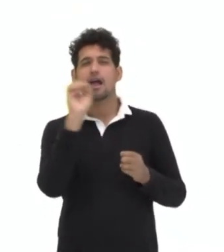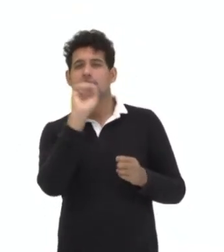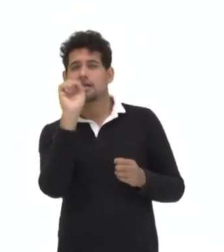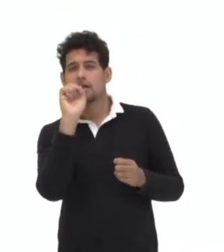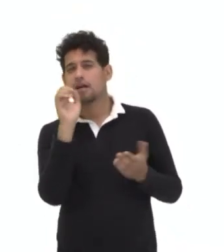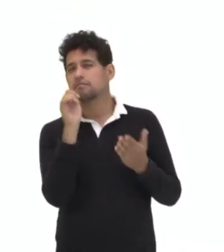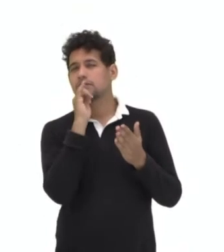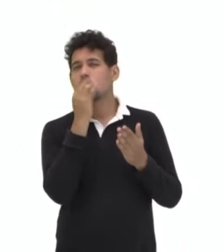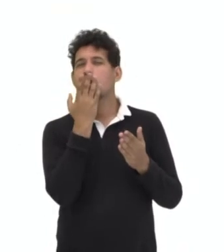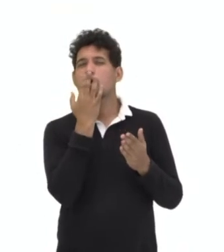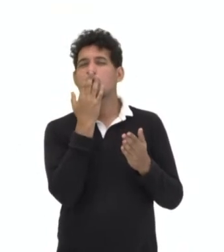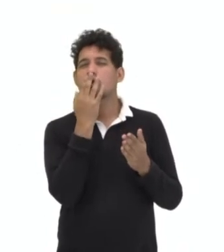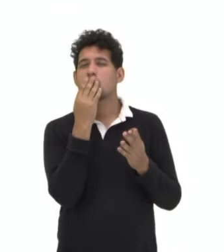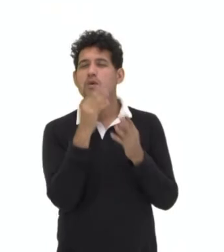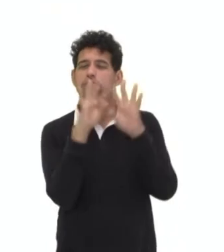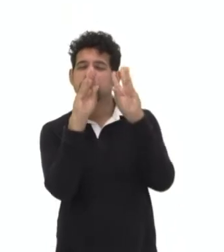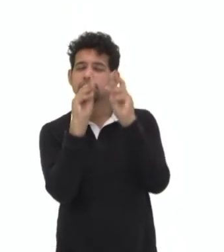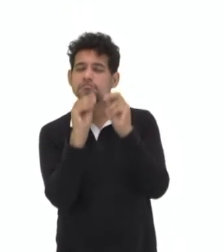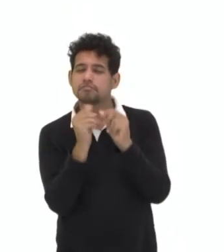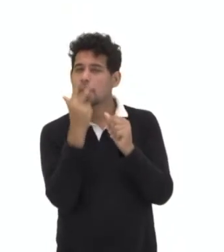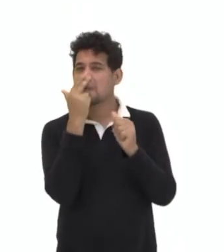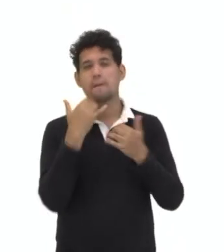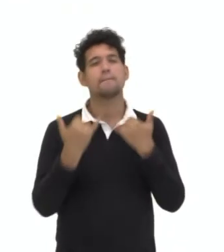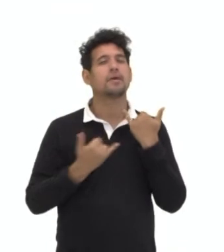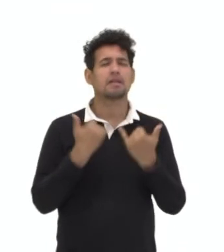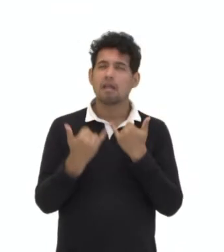mais relacionados a brinquedos.